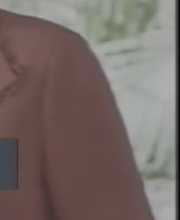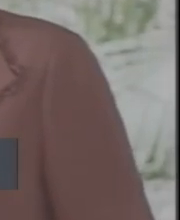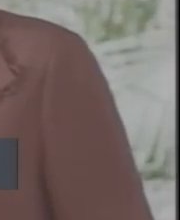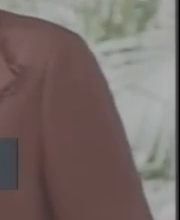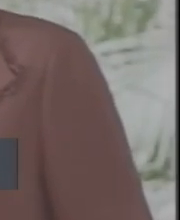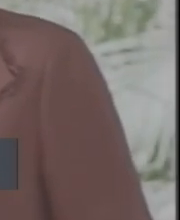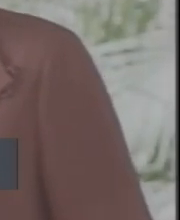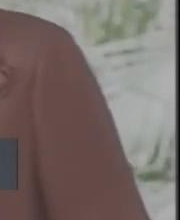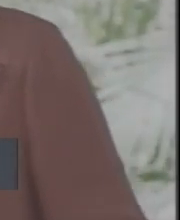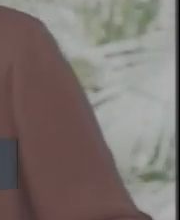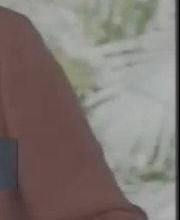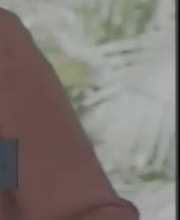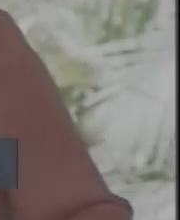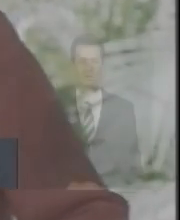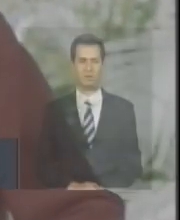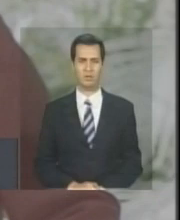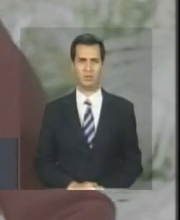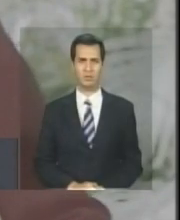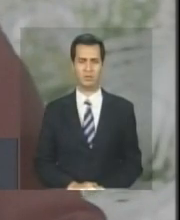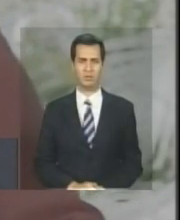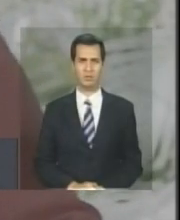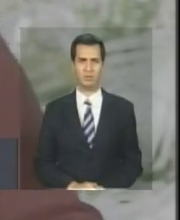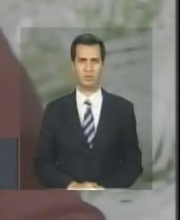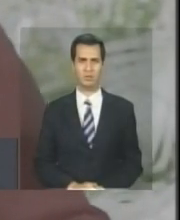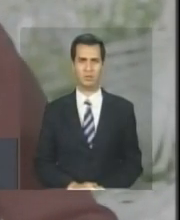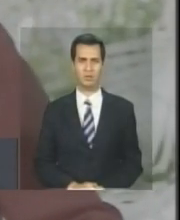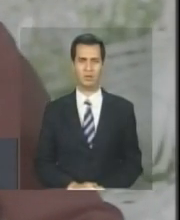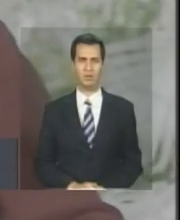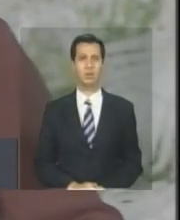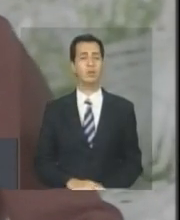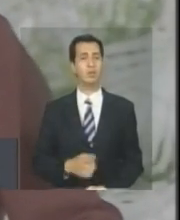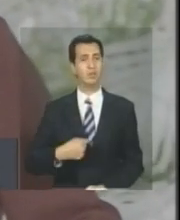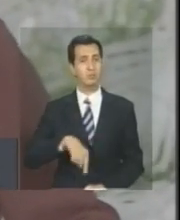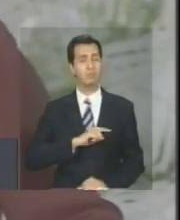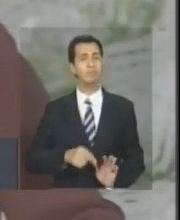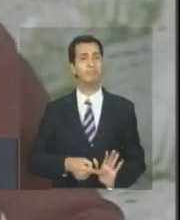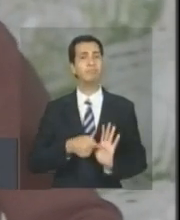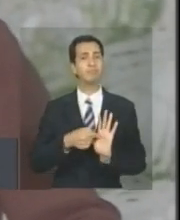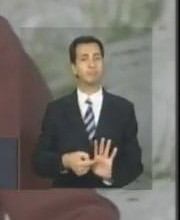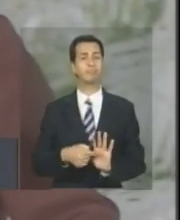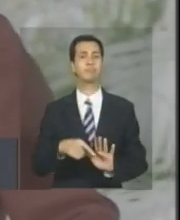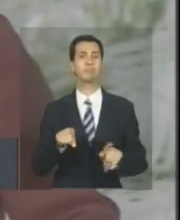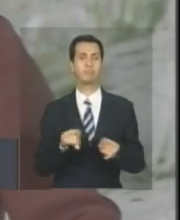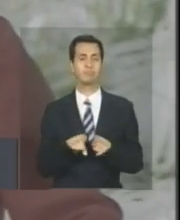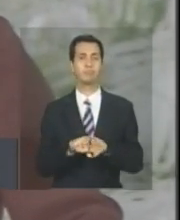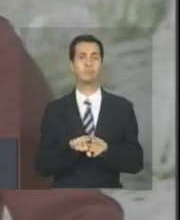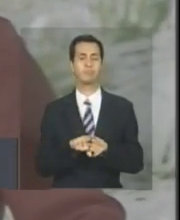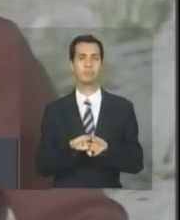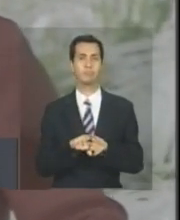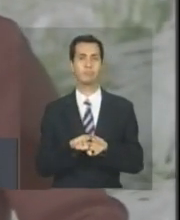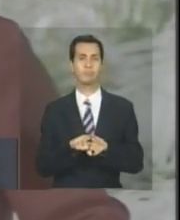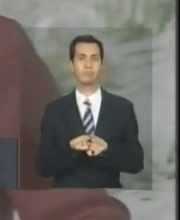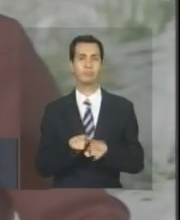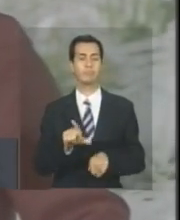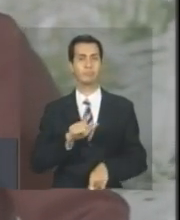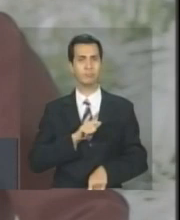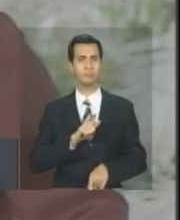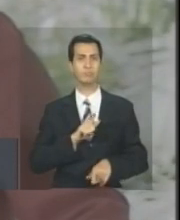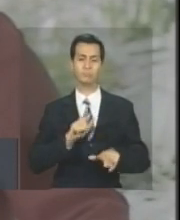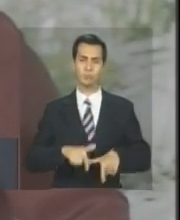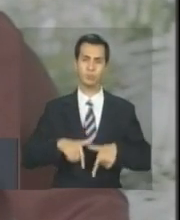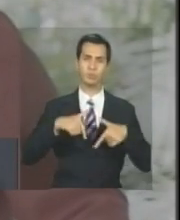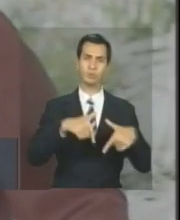Haïti. Isto se expressa também na presença, no esforço